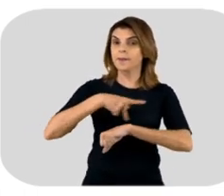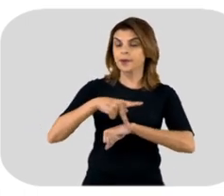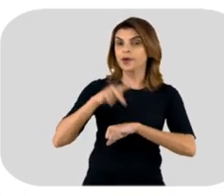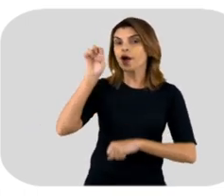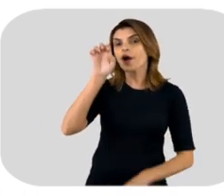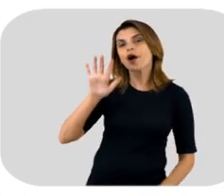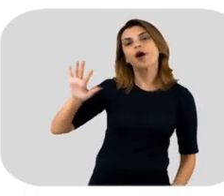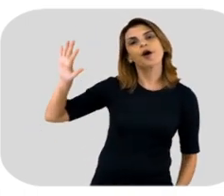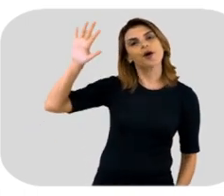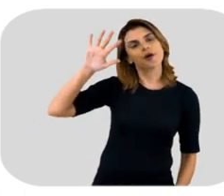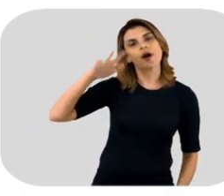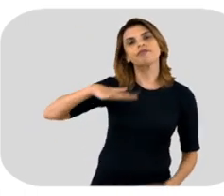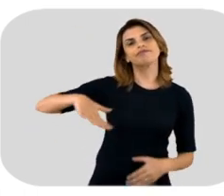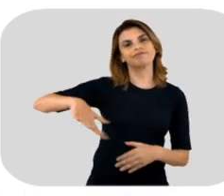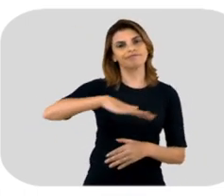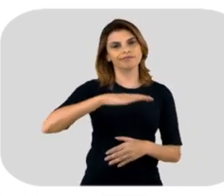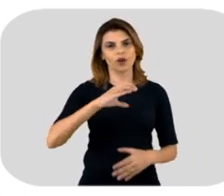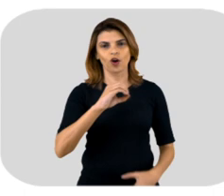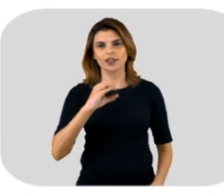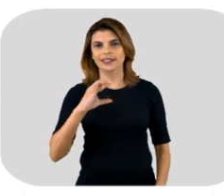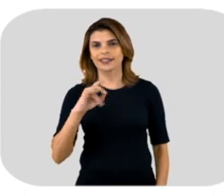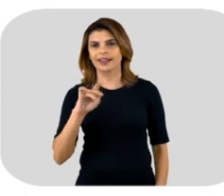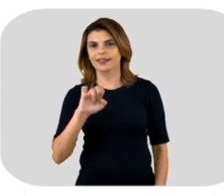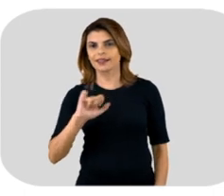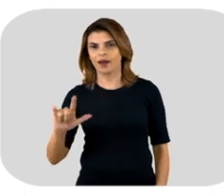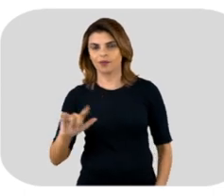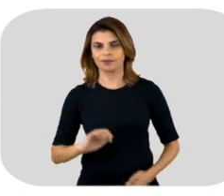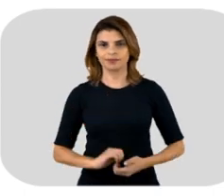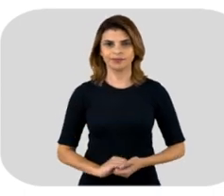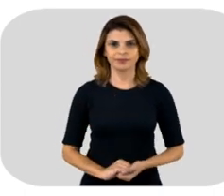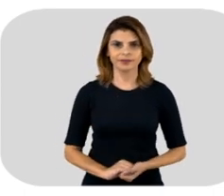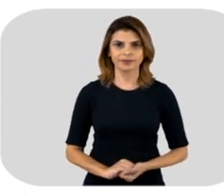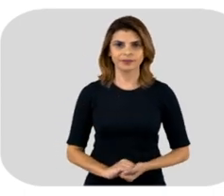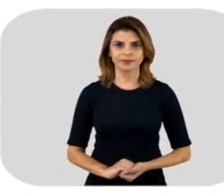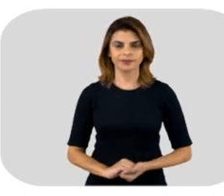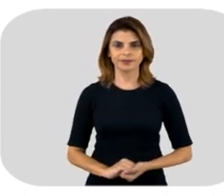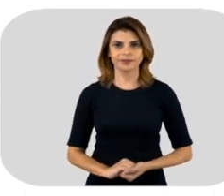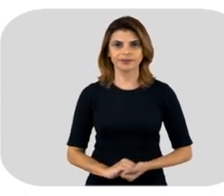muitos países da Europa e alguns países do Pacífico Ocidental.